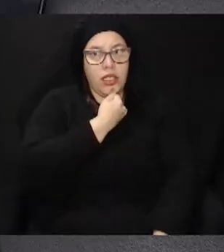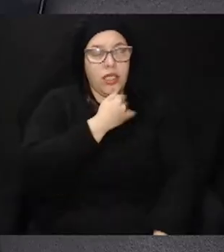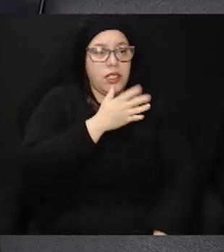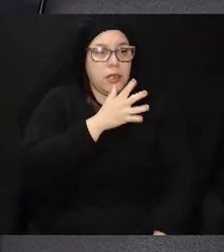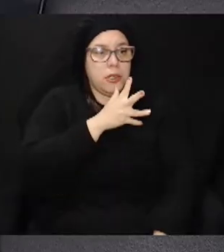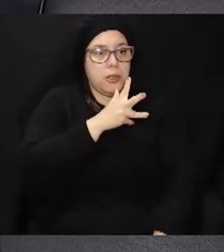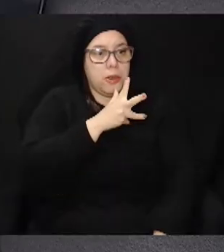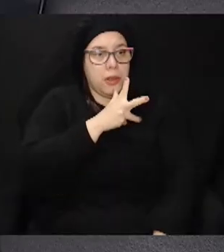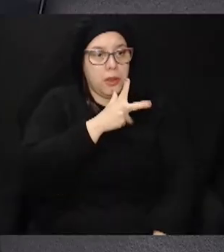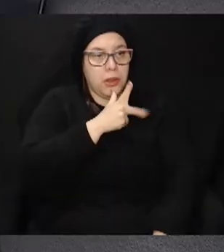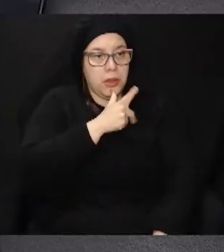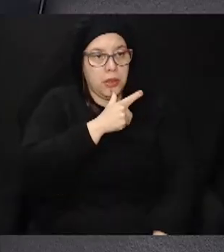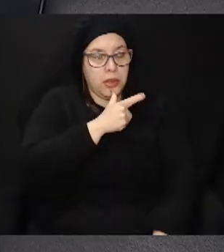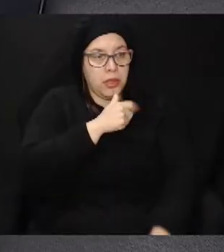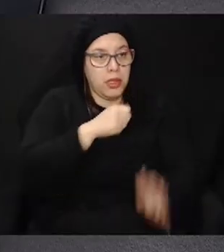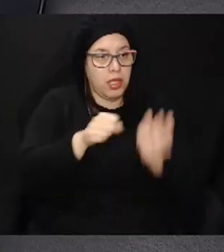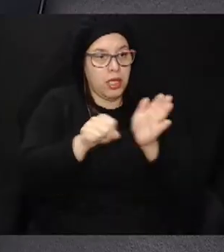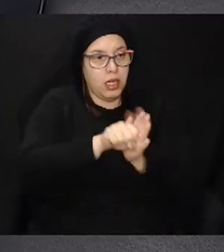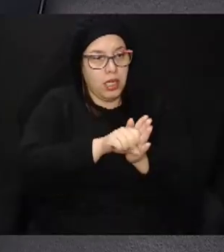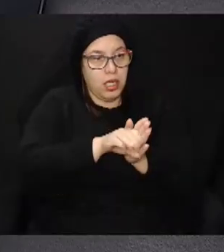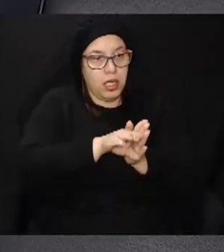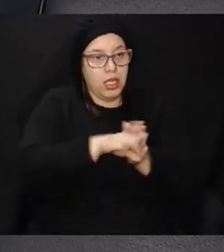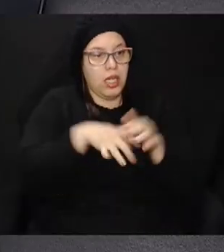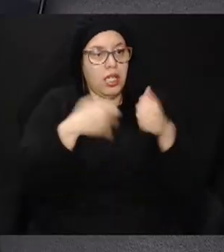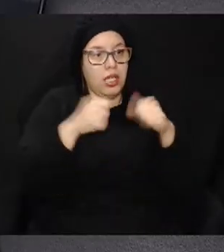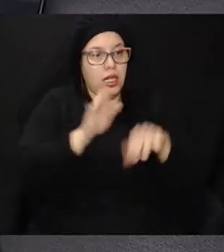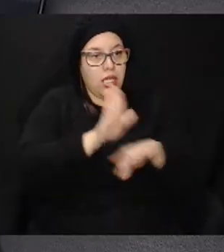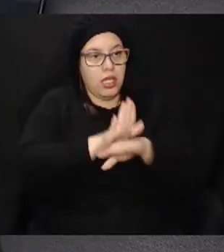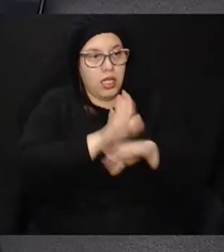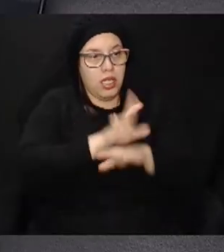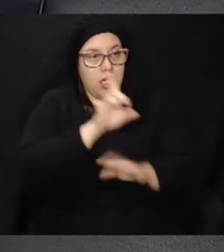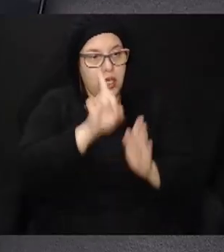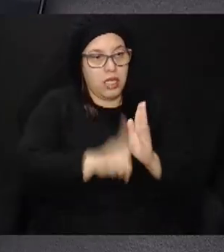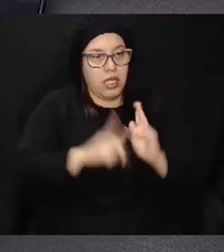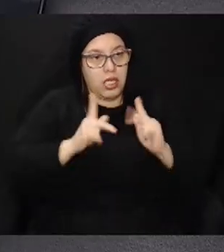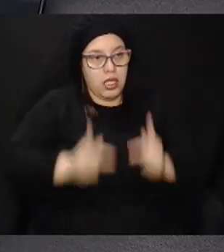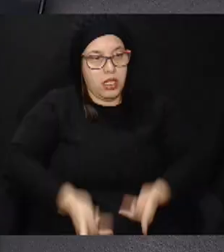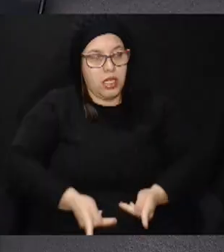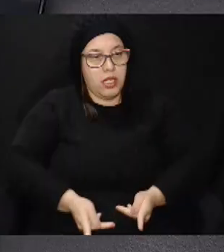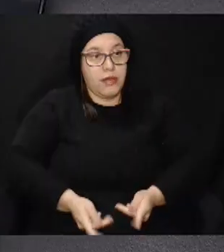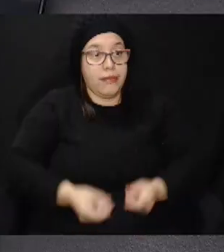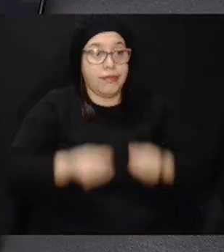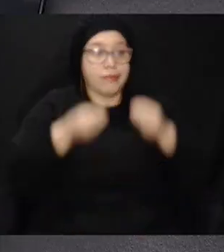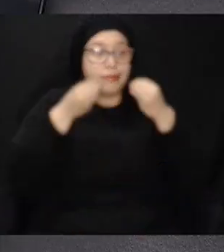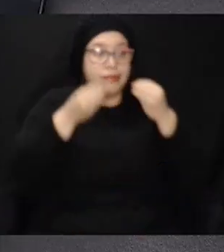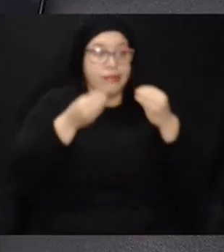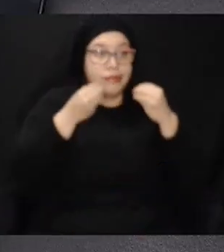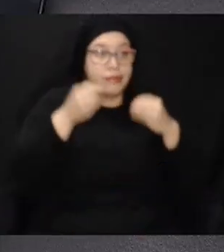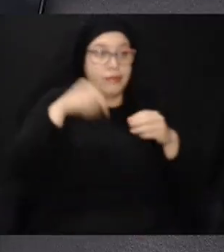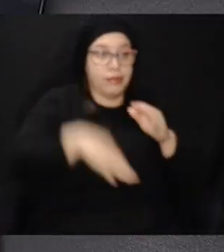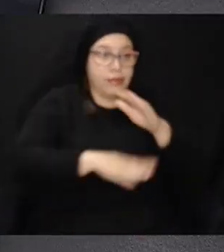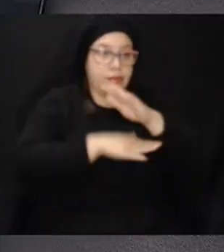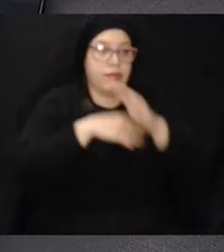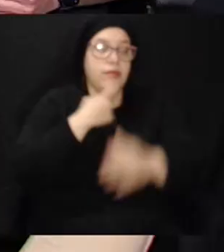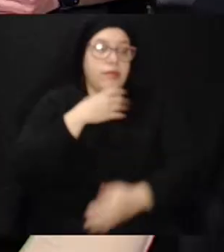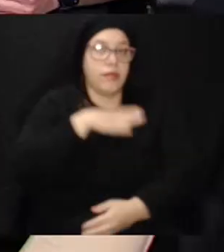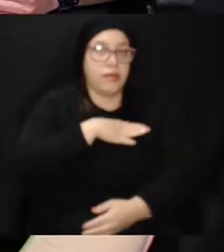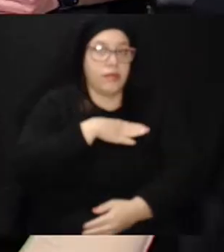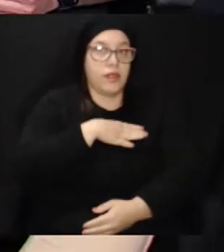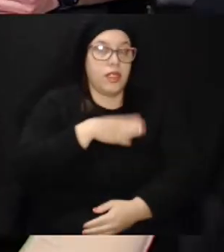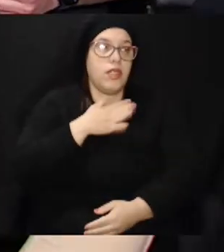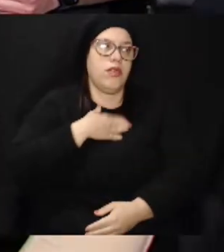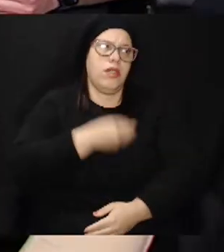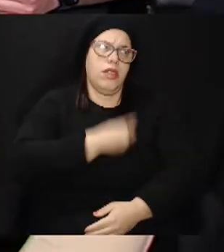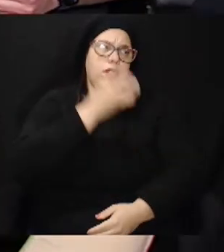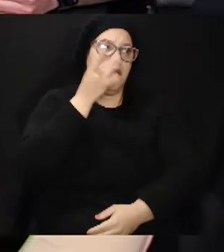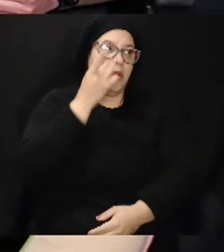essas pessoas precisam de ajuda, e a Comissão de Direitos Humanos age dessa forma aqui dentro da Câmara Municipal, sob a minha presidência. E